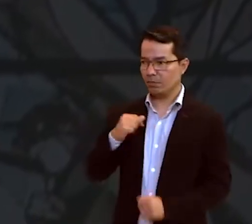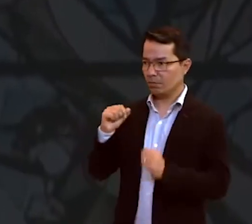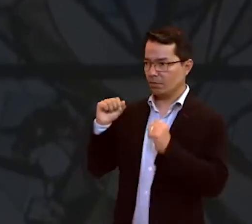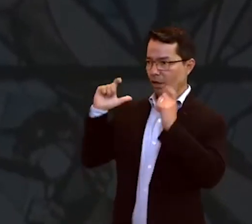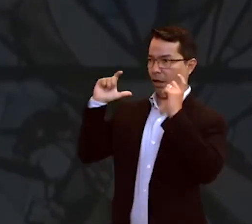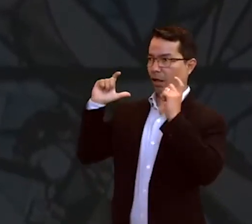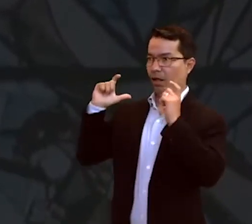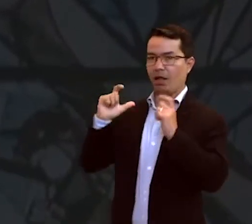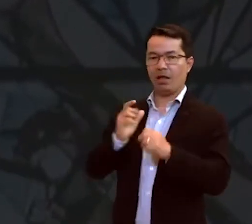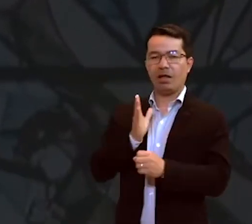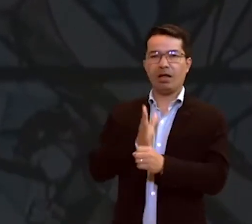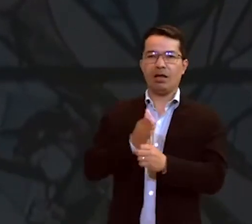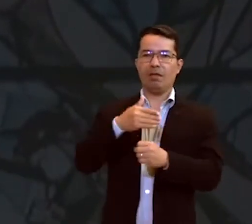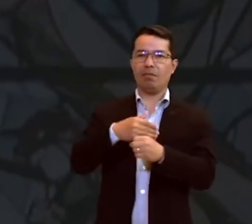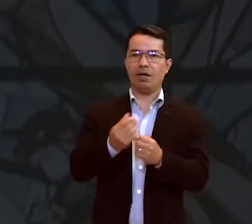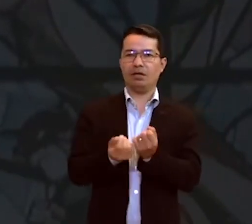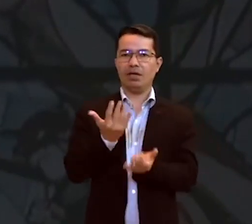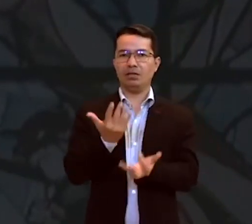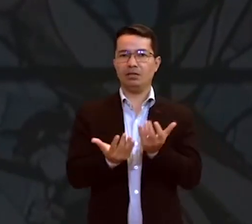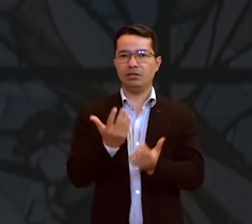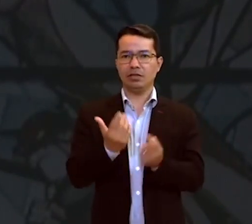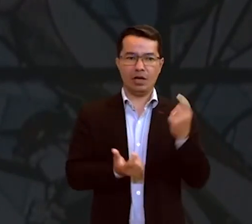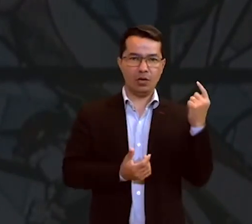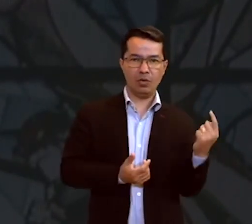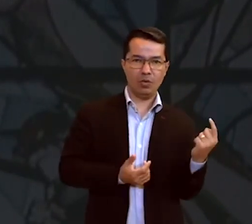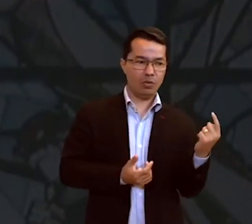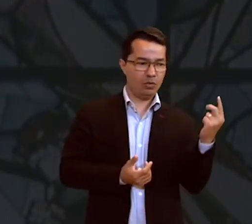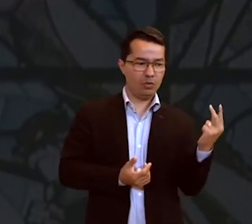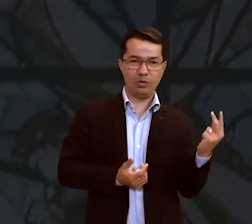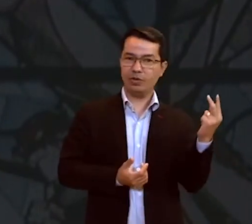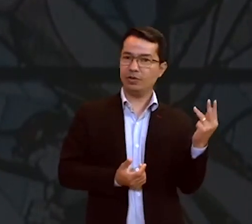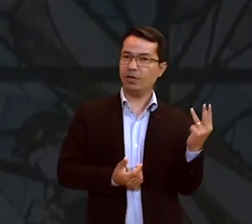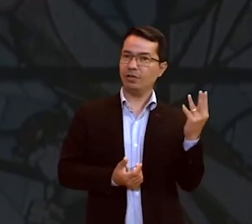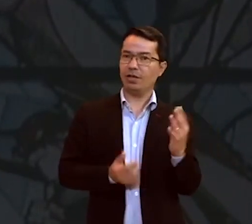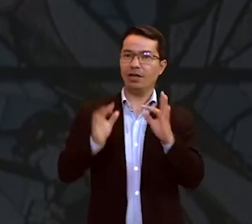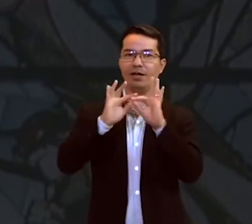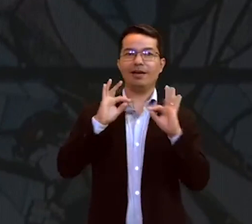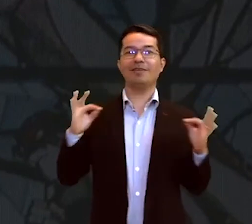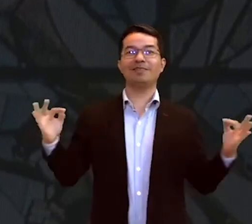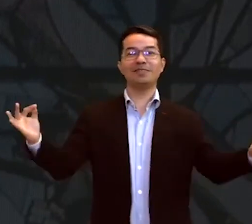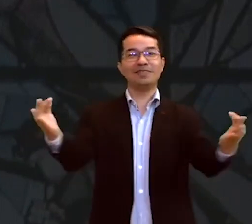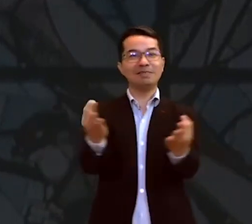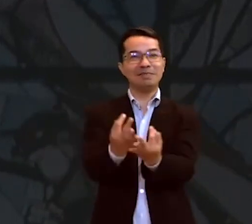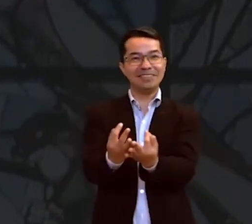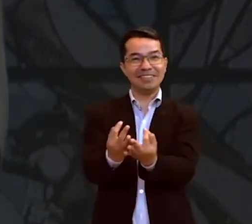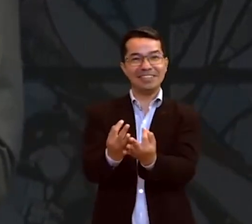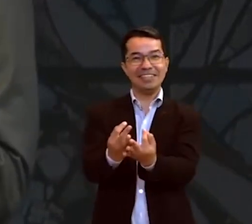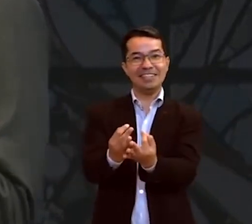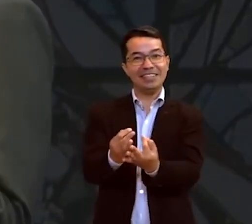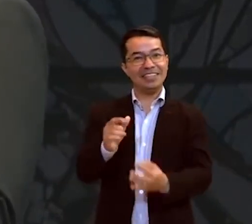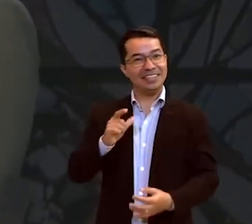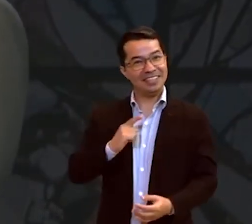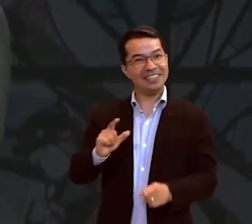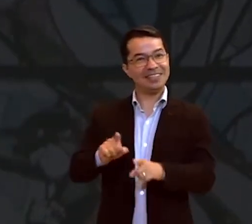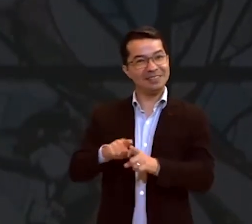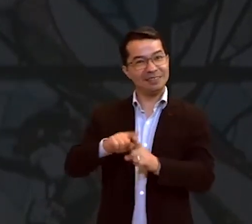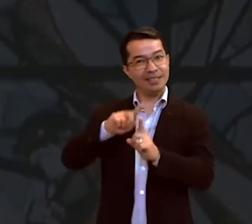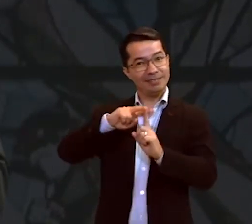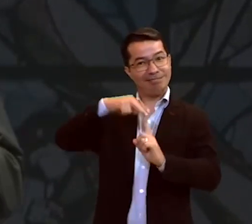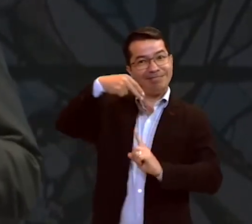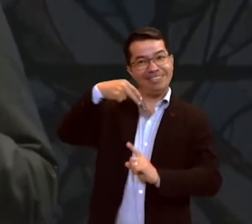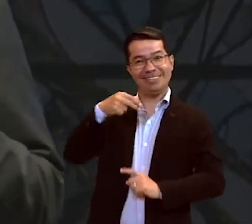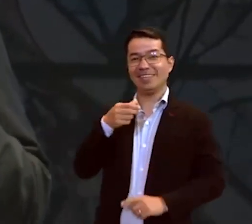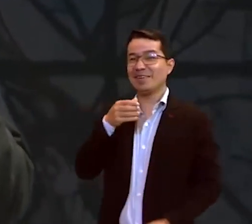a batatinha dele, dos irmãos, do papai e da mamãe, E ainda uma coquinha, né? Para deslizar